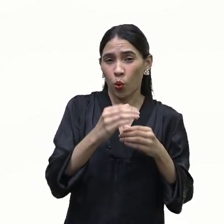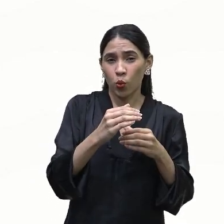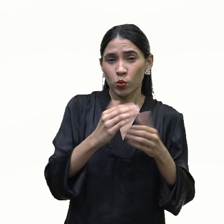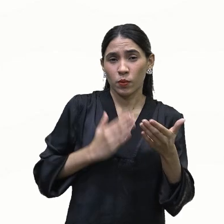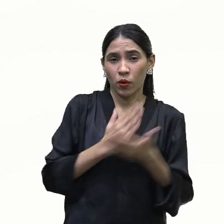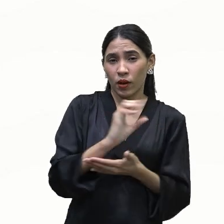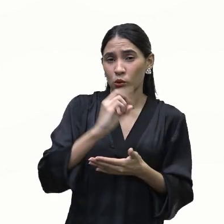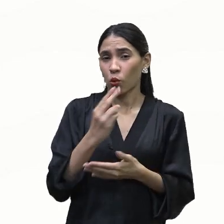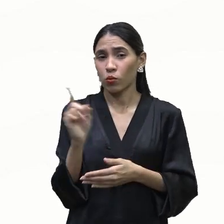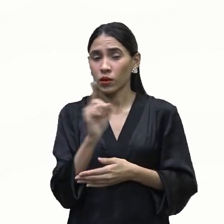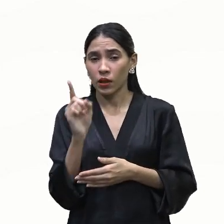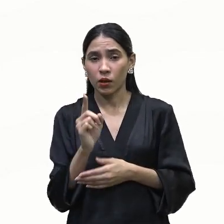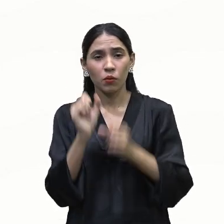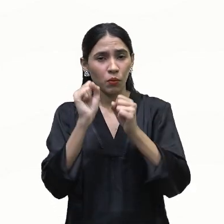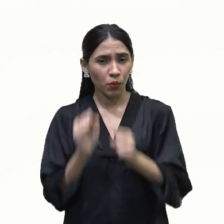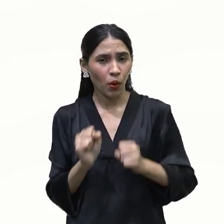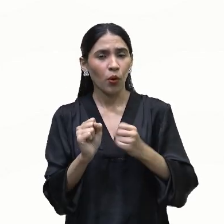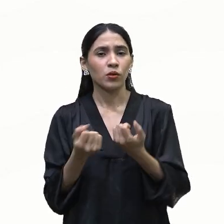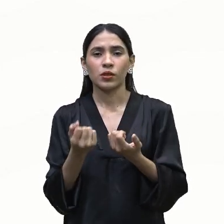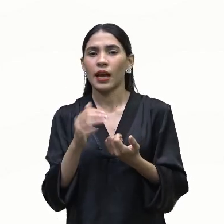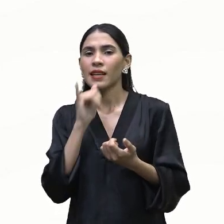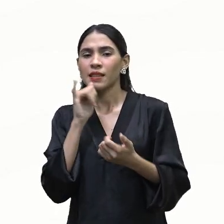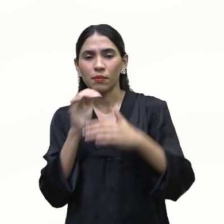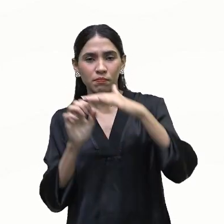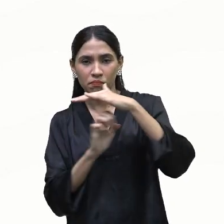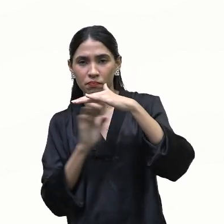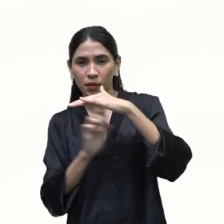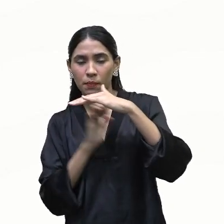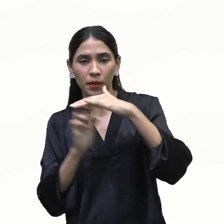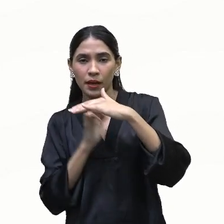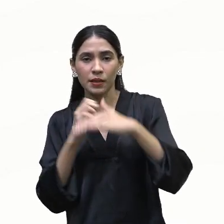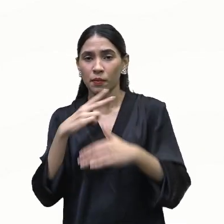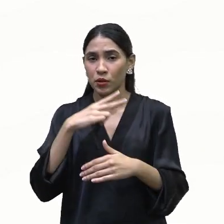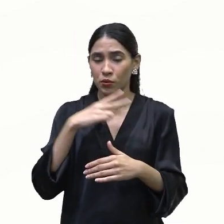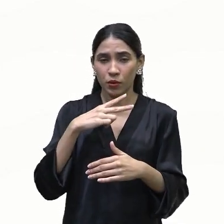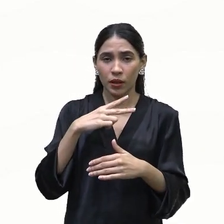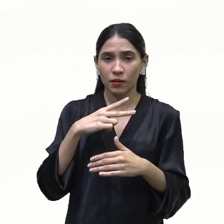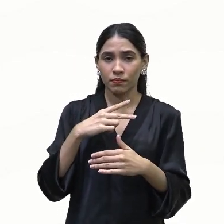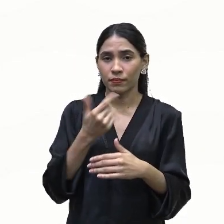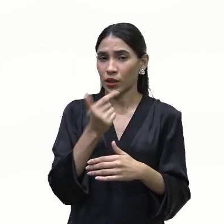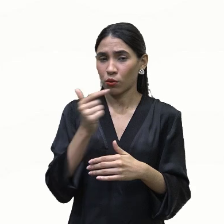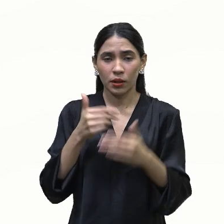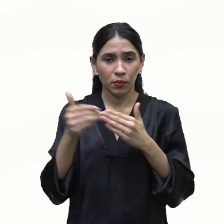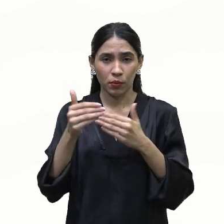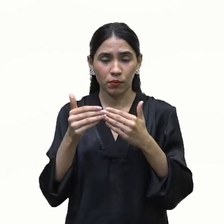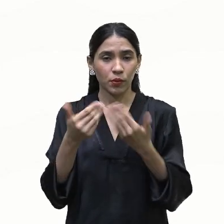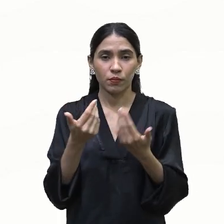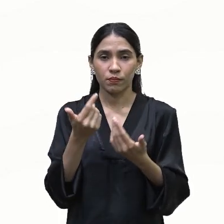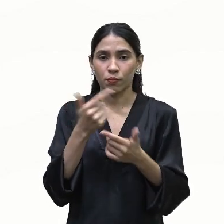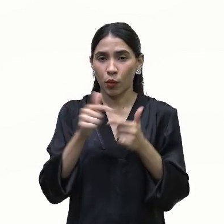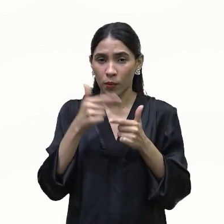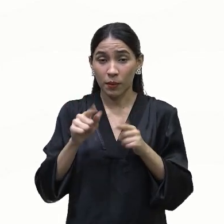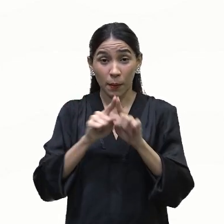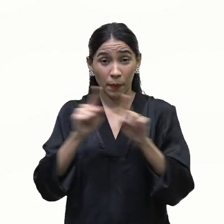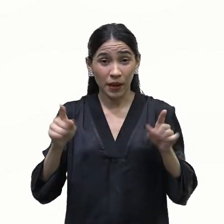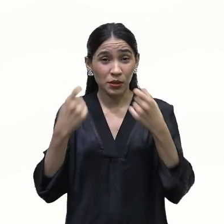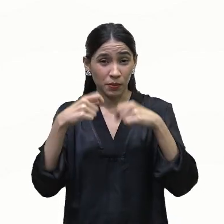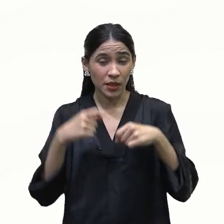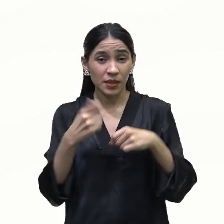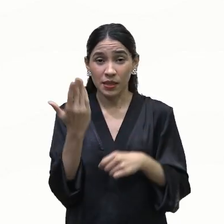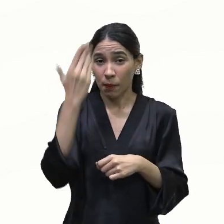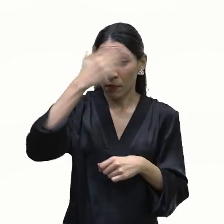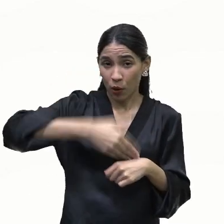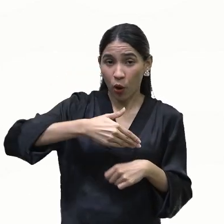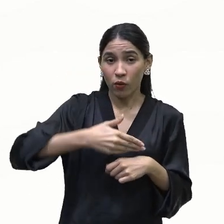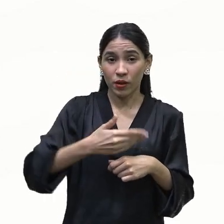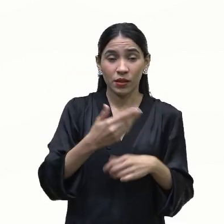pode ser, por exemplo, funcionário de uma empresa privada, não tem problema. Mas você tem que comprovar renda e comprovar